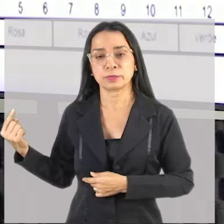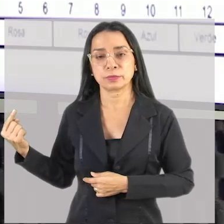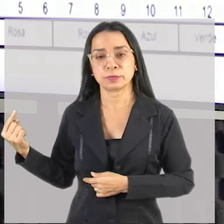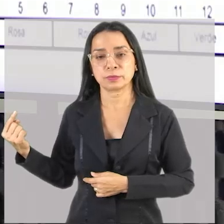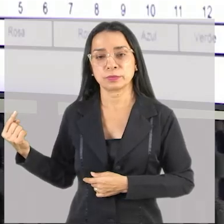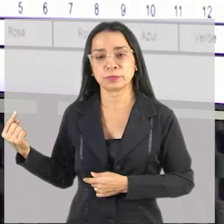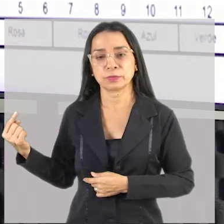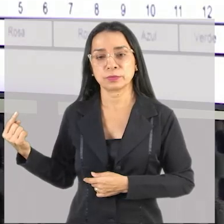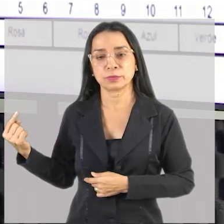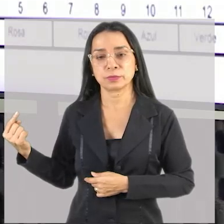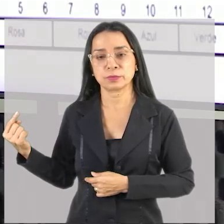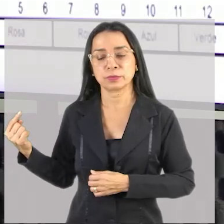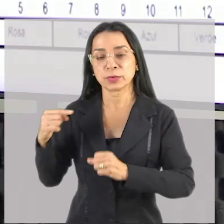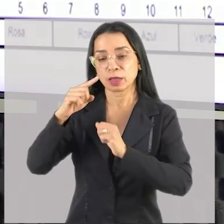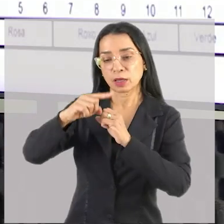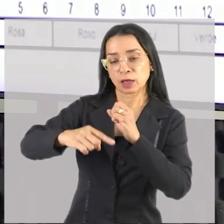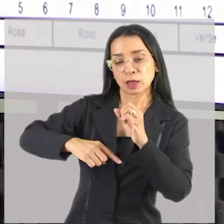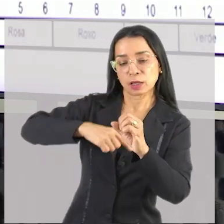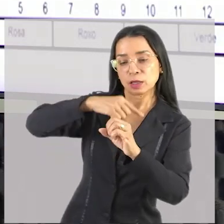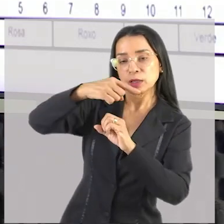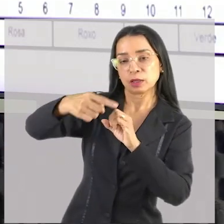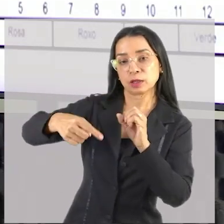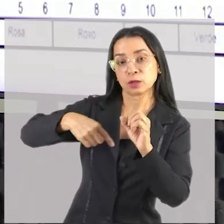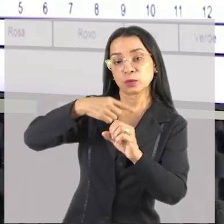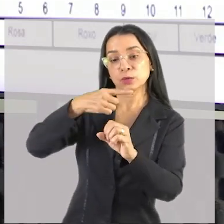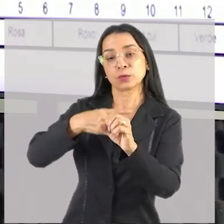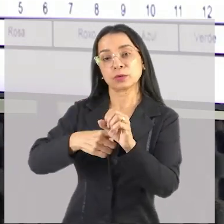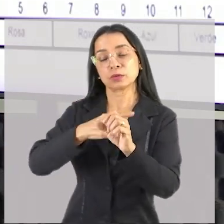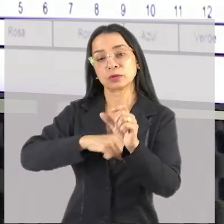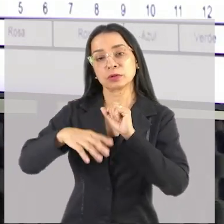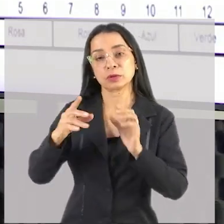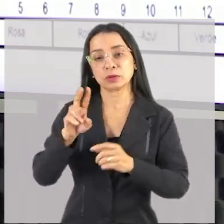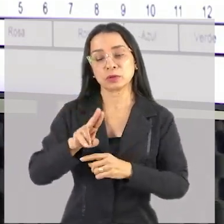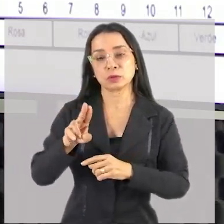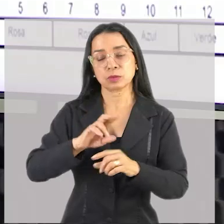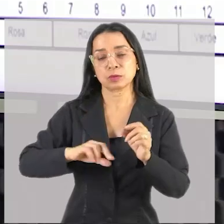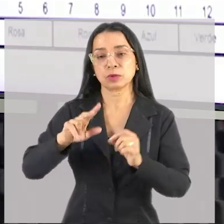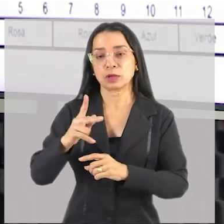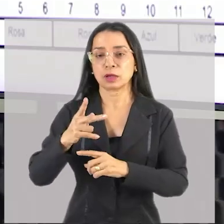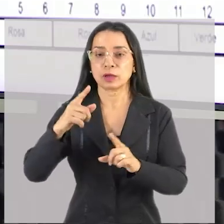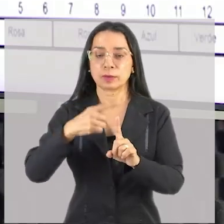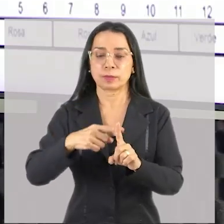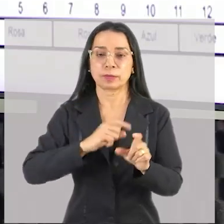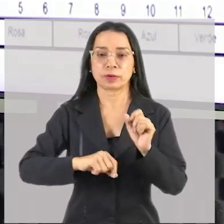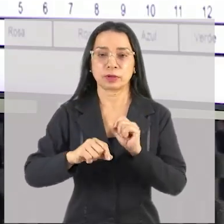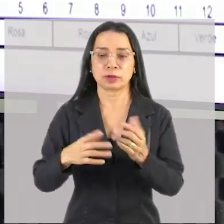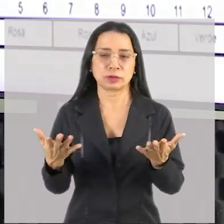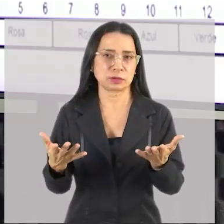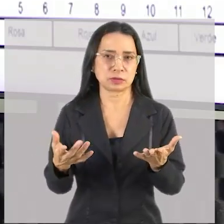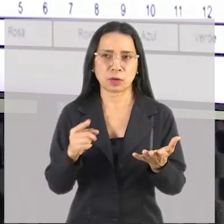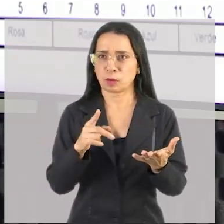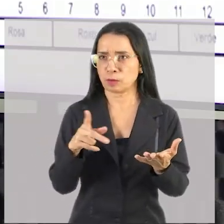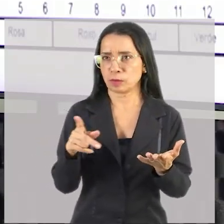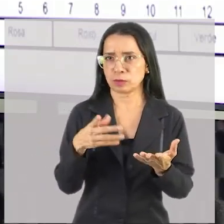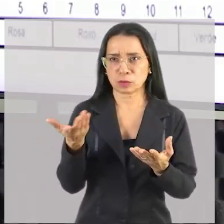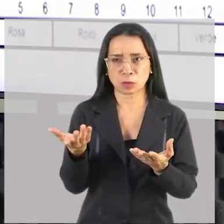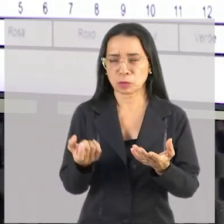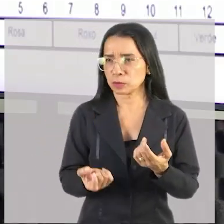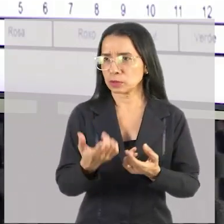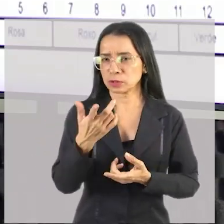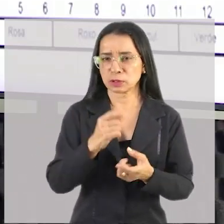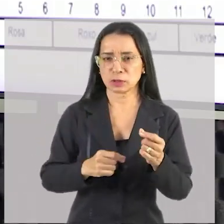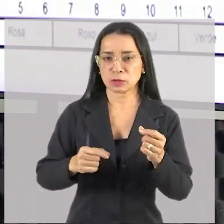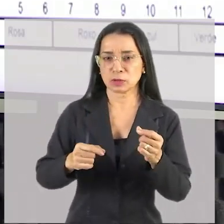ela tira o H+, ó. A quantidade de H+, vai diminuir. Aí o equilíbrio desloca assim, ó. Tu é doido, é? Tu foi diminuir essa quantidade